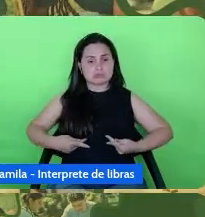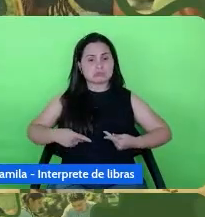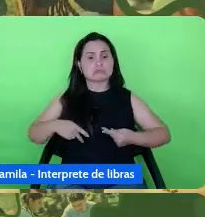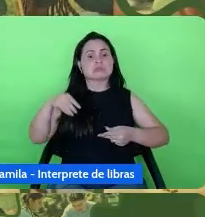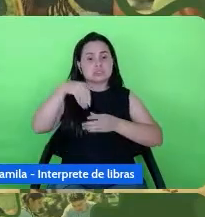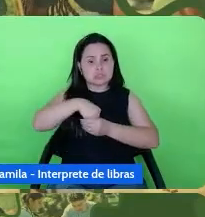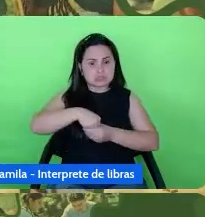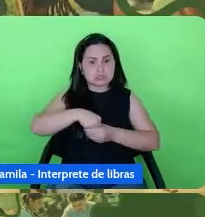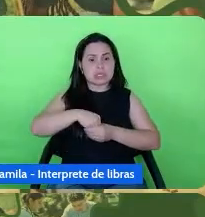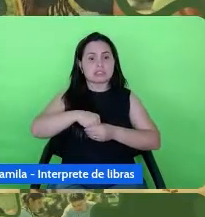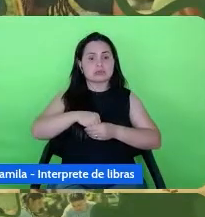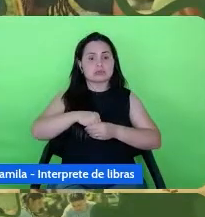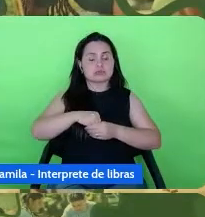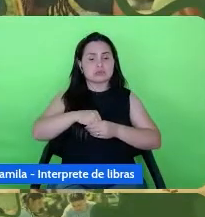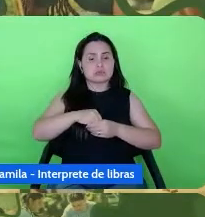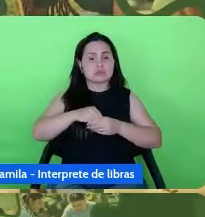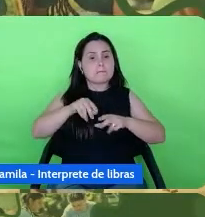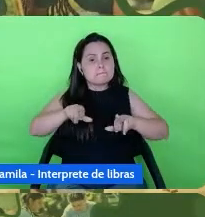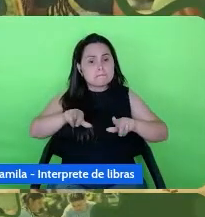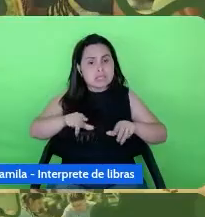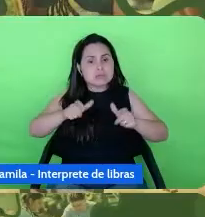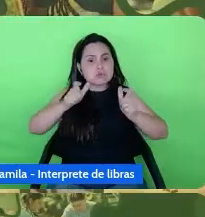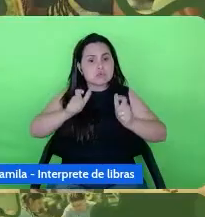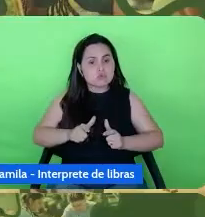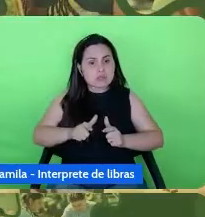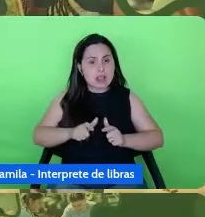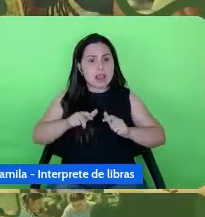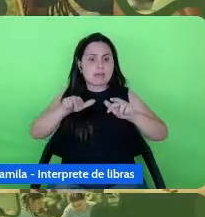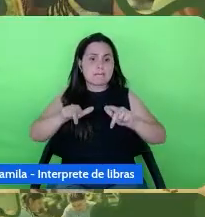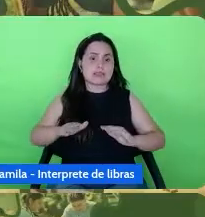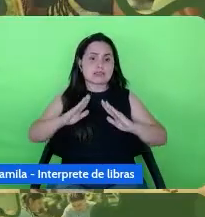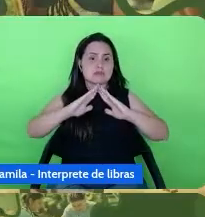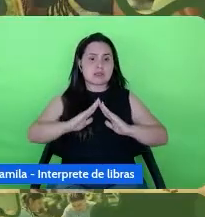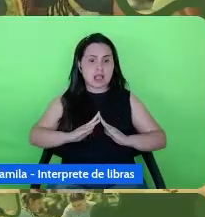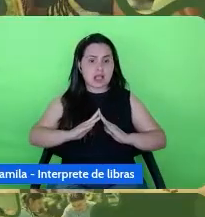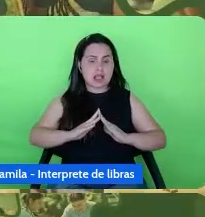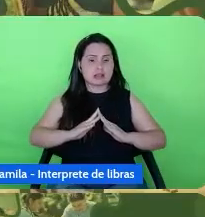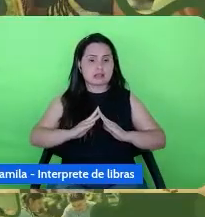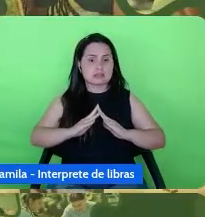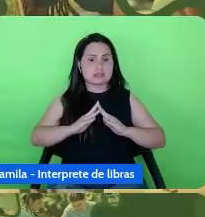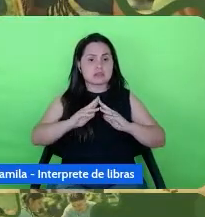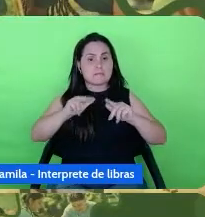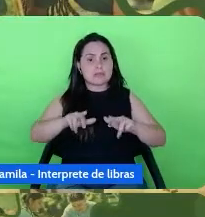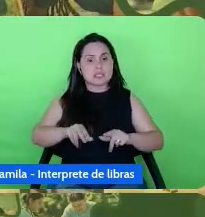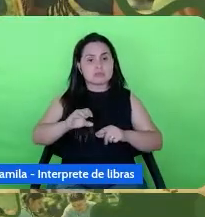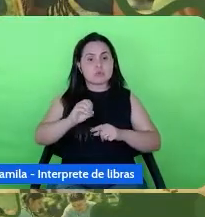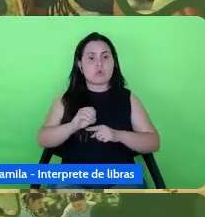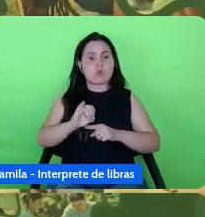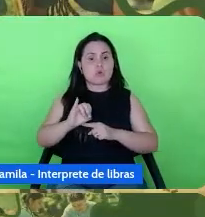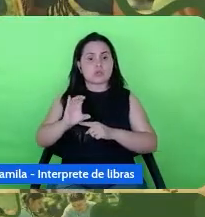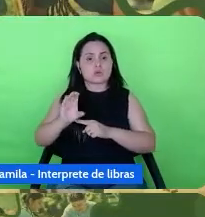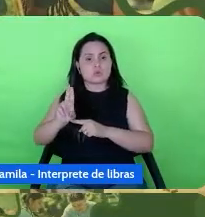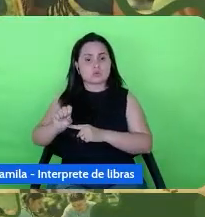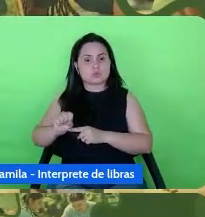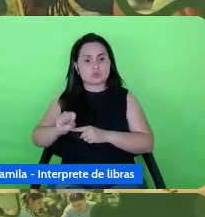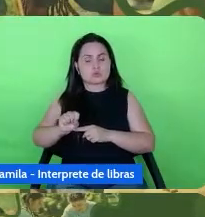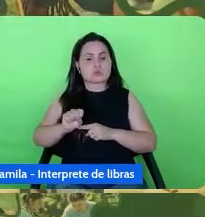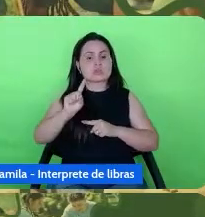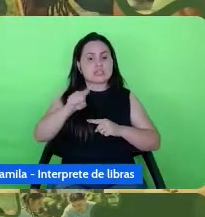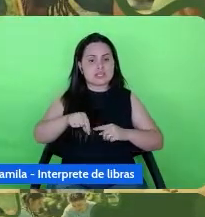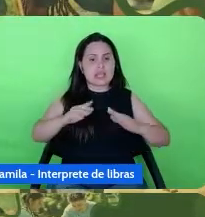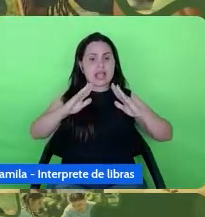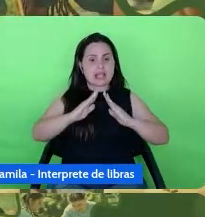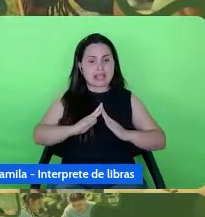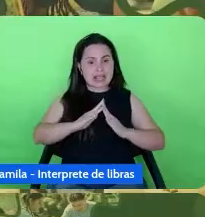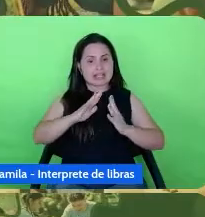a mesma nave, a mesma casa, o mesmo oikos que a gente vive, que é a nossa casa, o